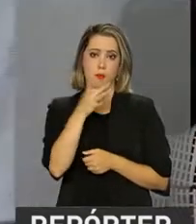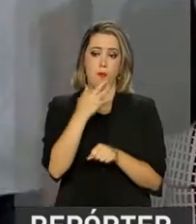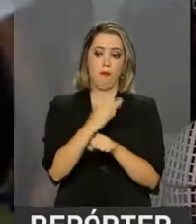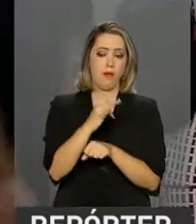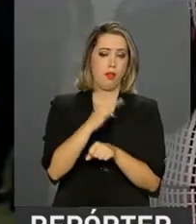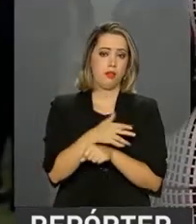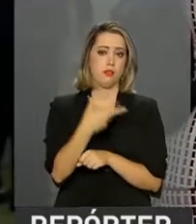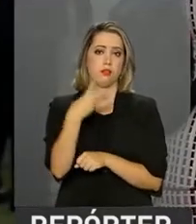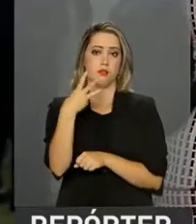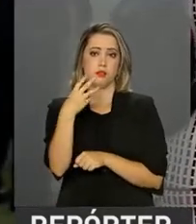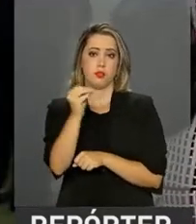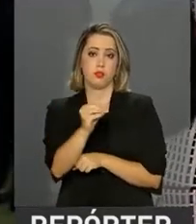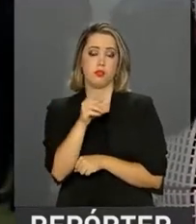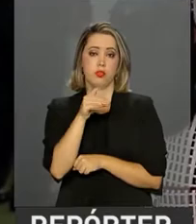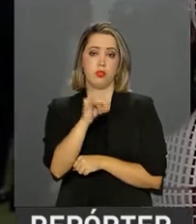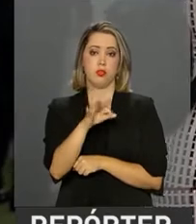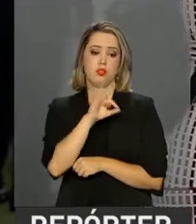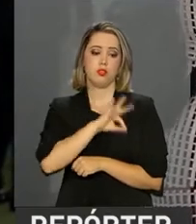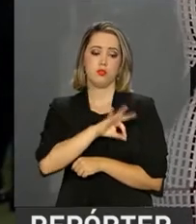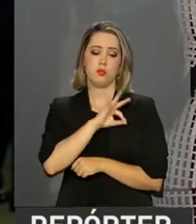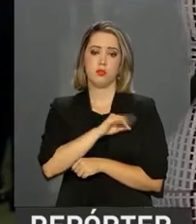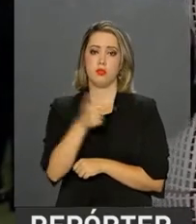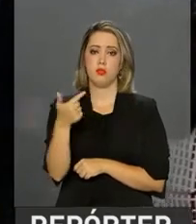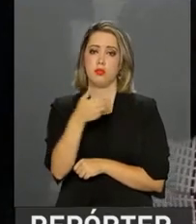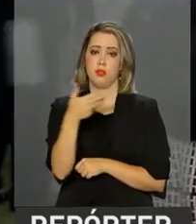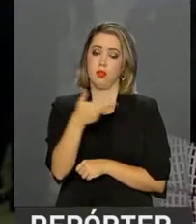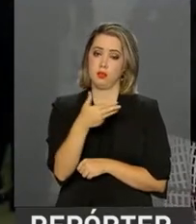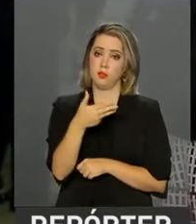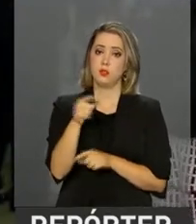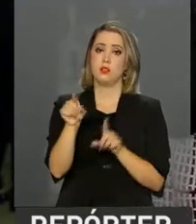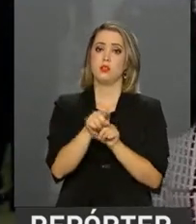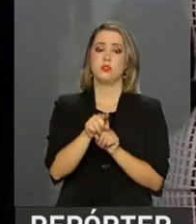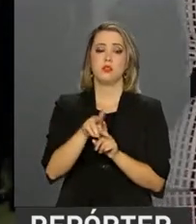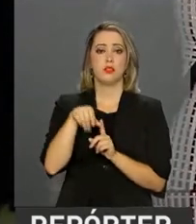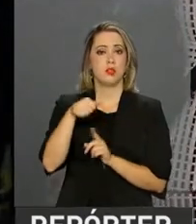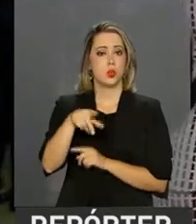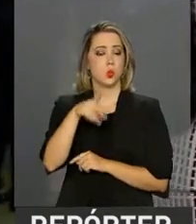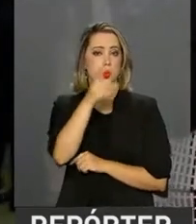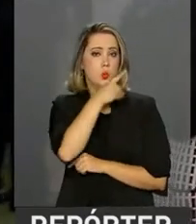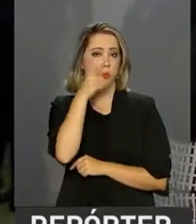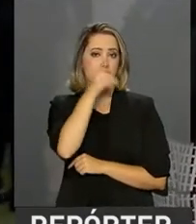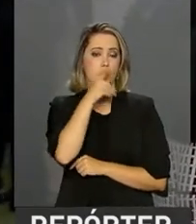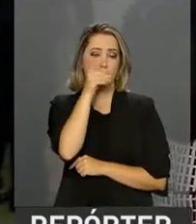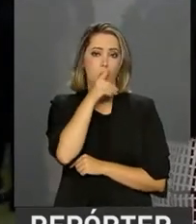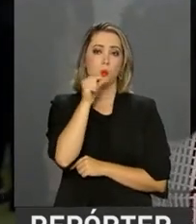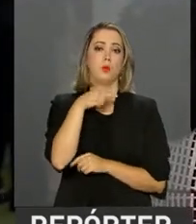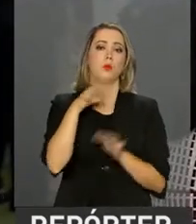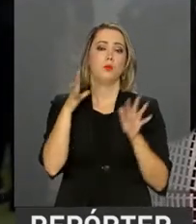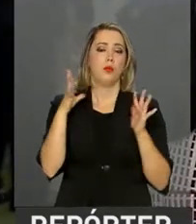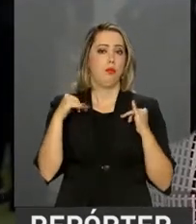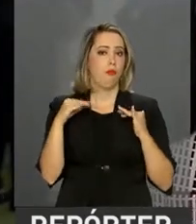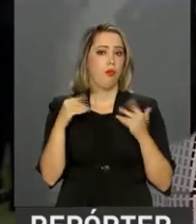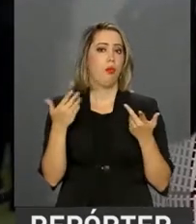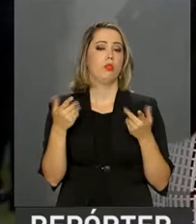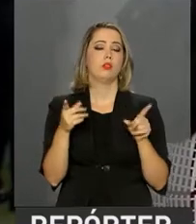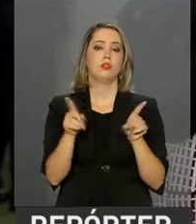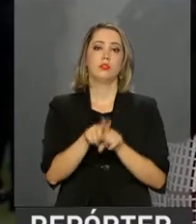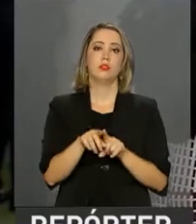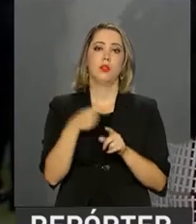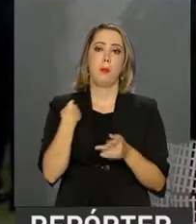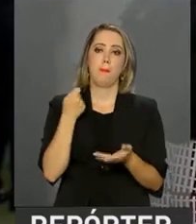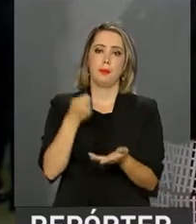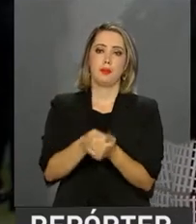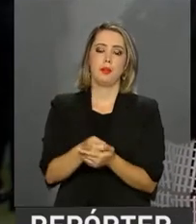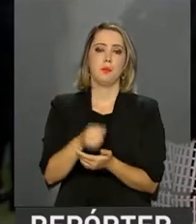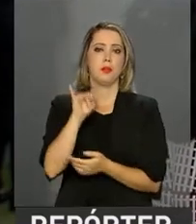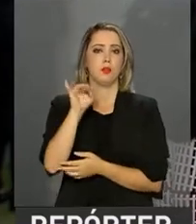30 dias, 13º salário, descanso semanal remunerado por semana, no caso, a contribuição à